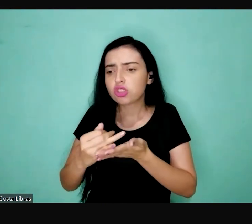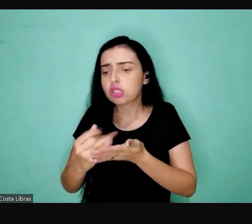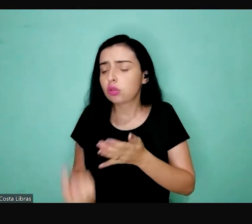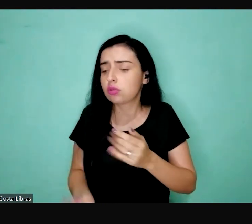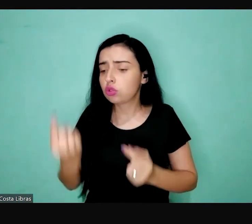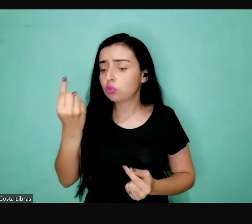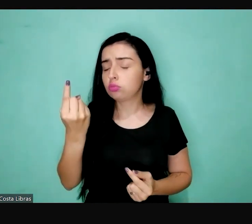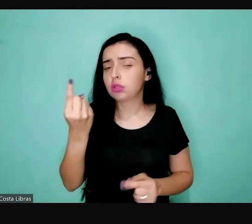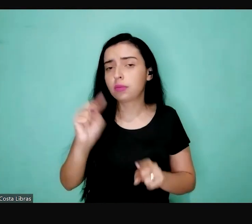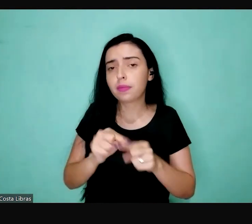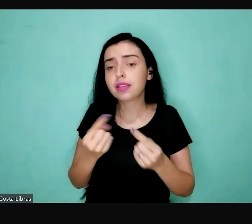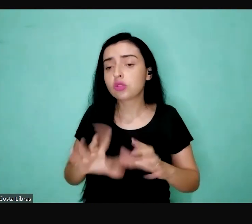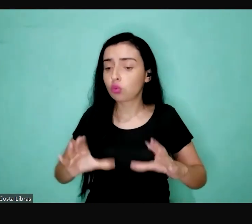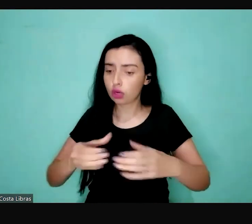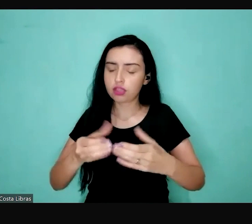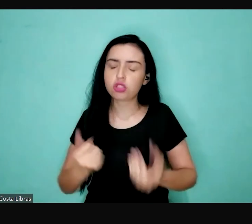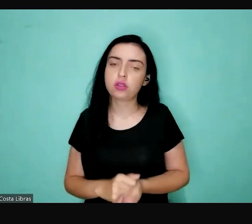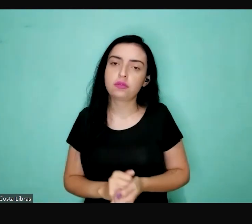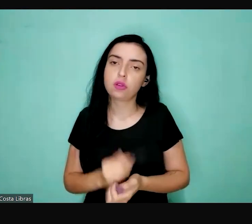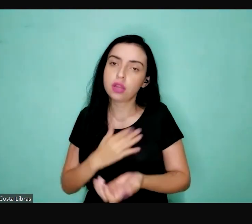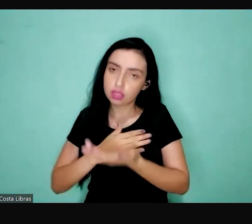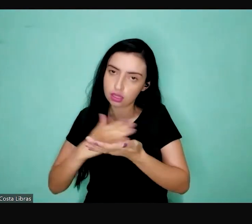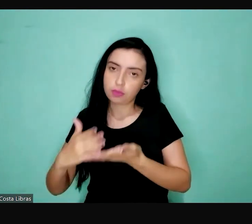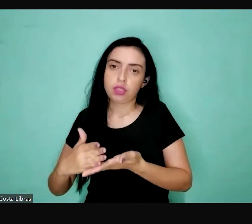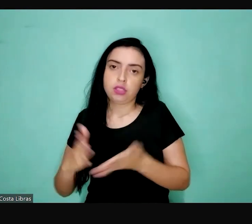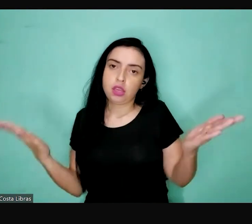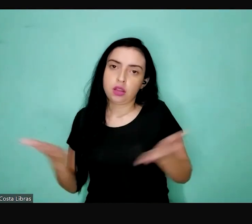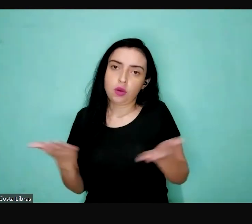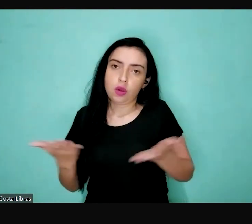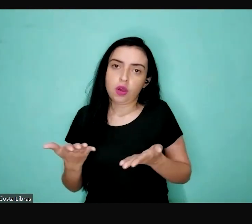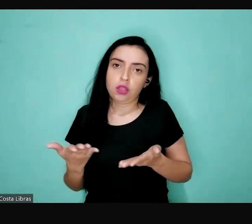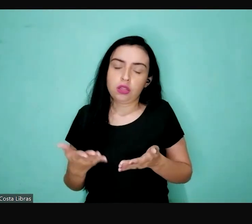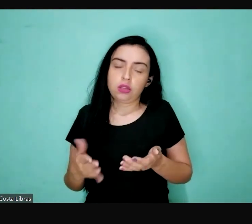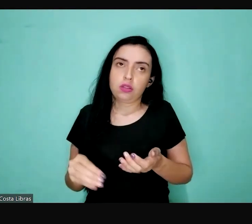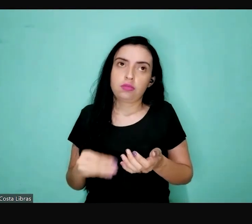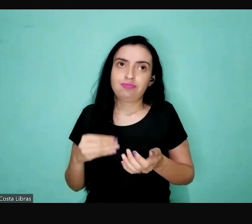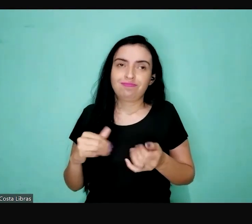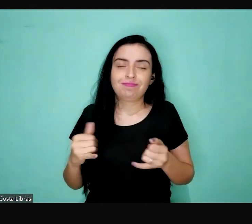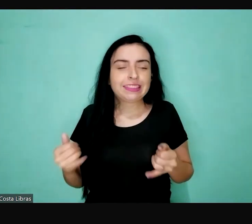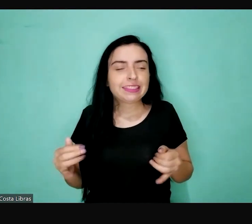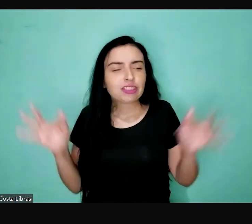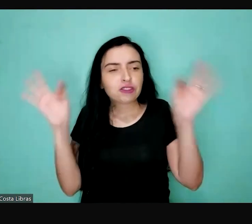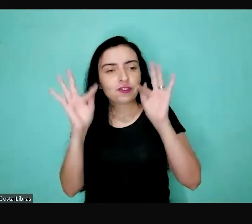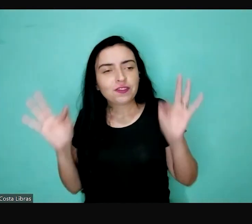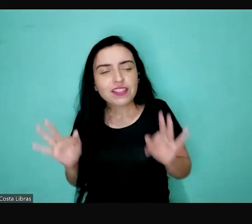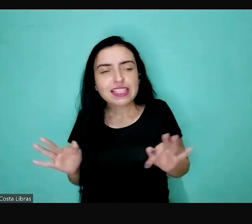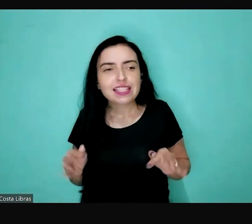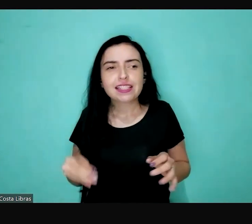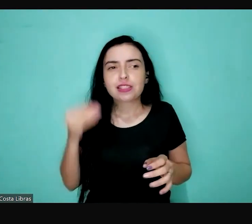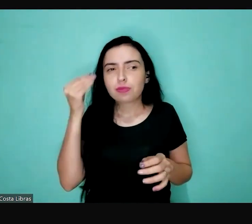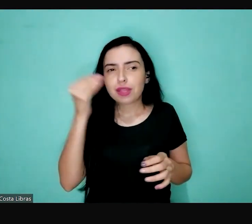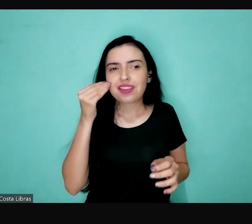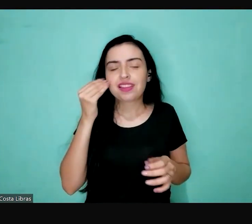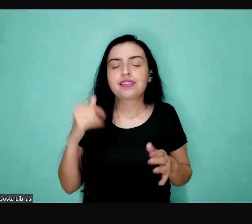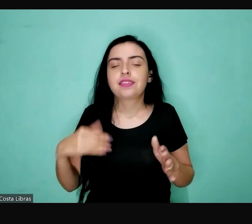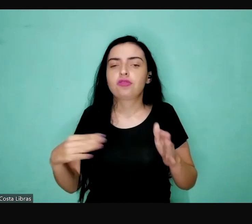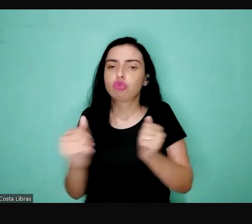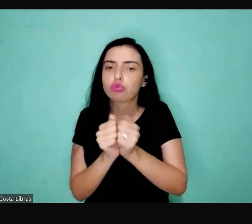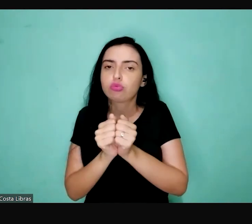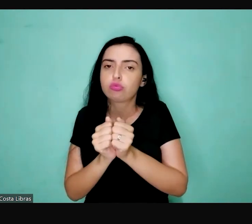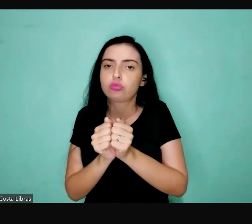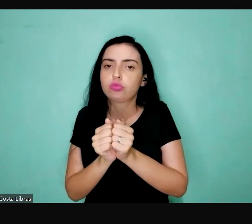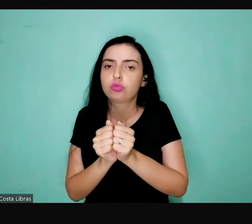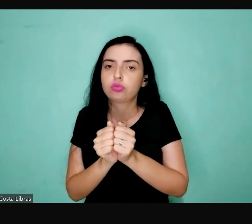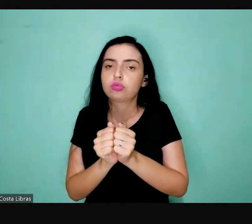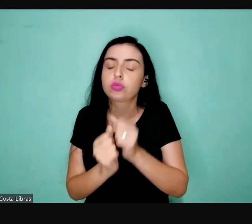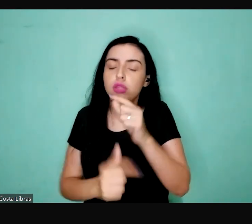E esse coletivo, nós estamos começando, né? Tenho a feliz oportunidade de estar junto com ele nessa